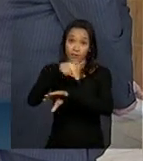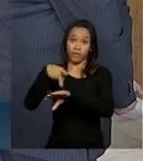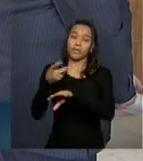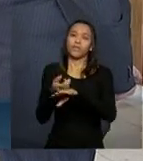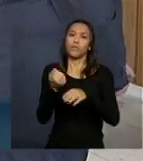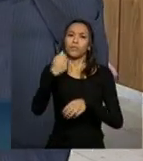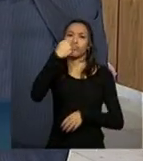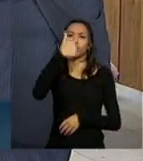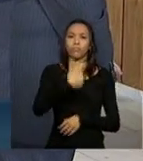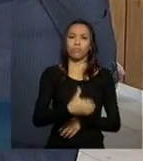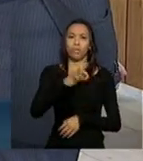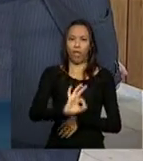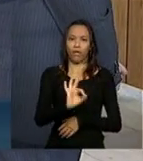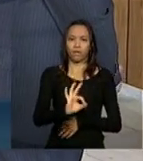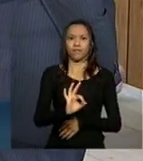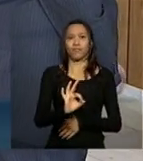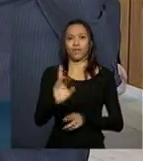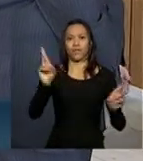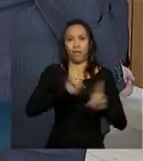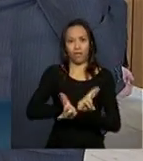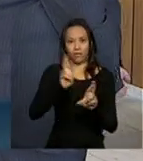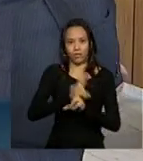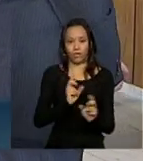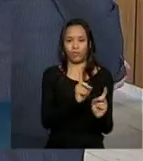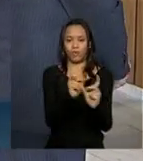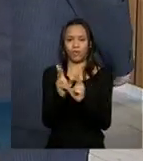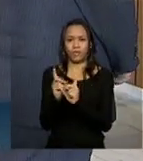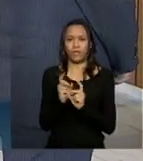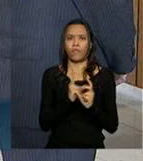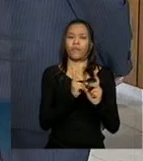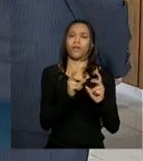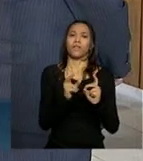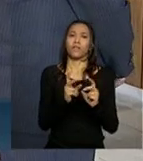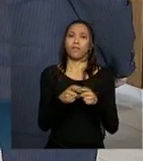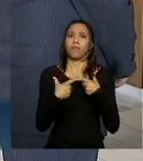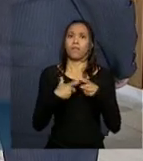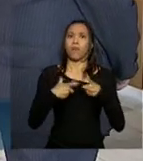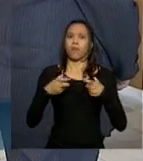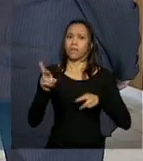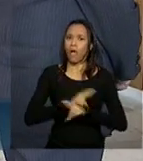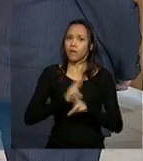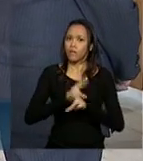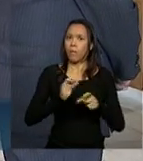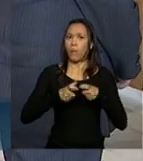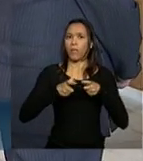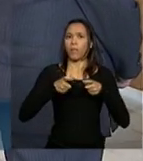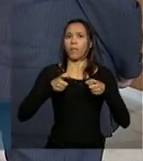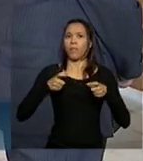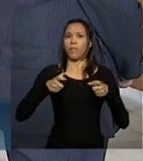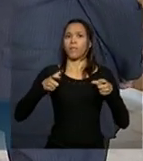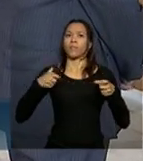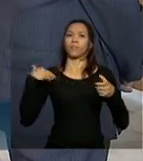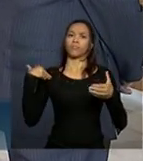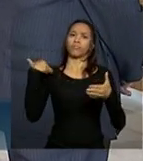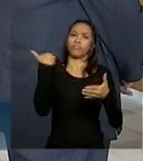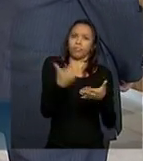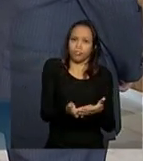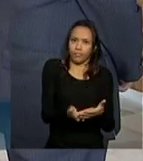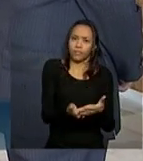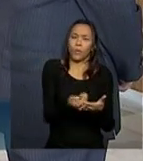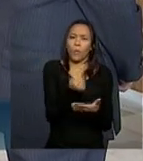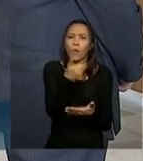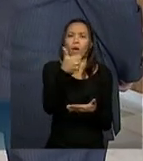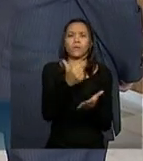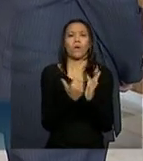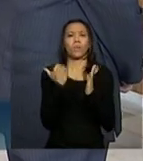do Brasil no ano passado. E o comércio entre os dois países vem crescendo nos últimos anos. Aumentou em